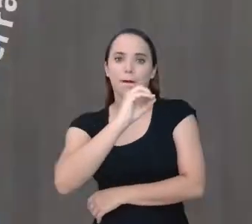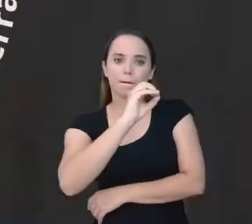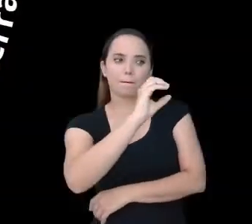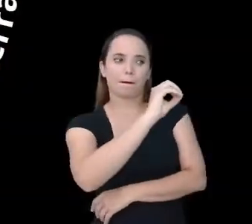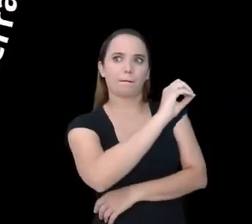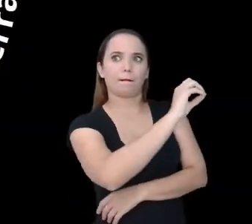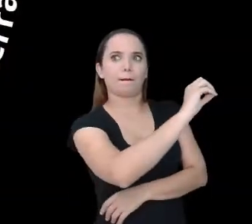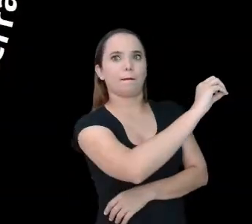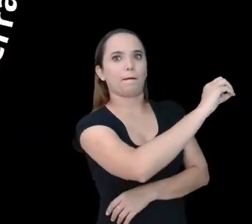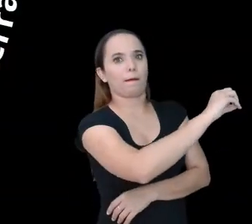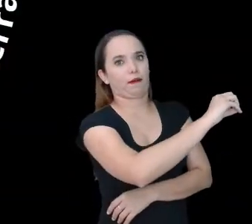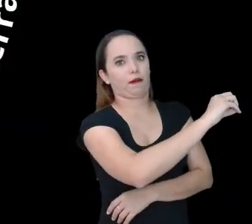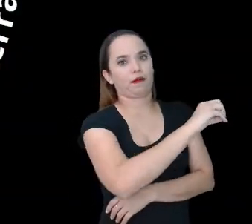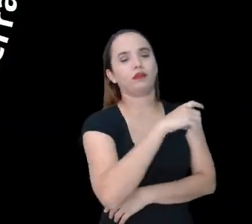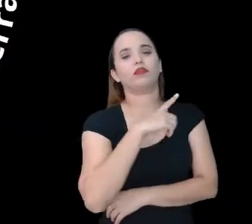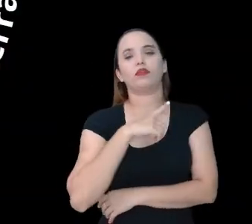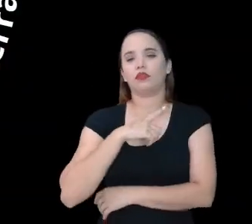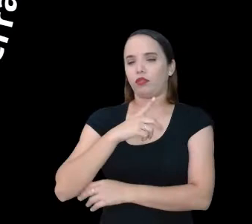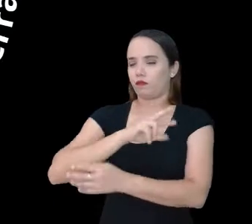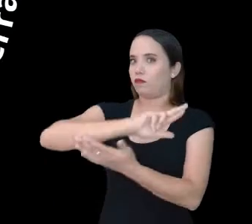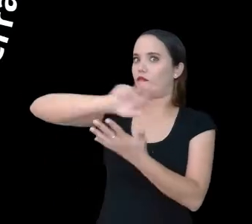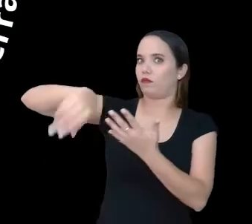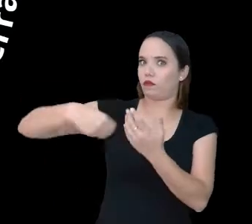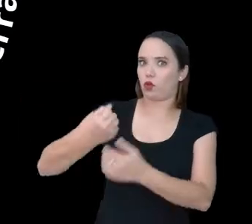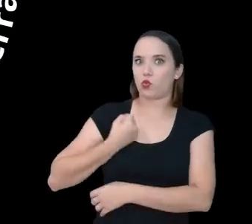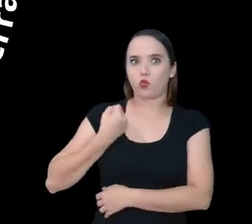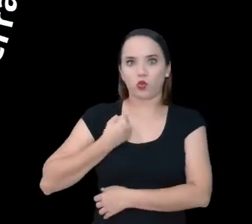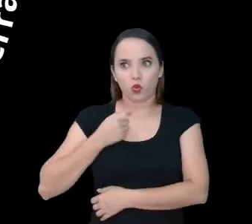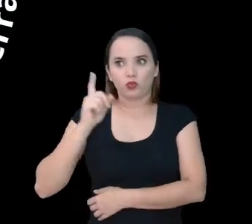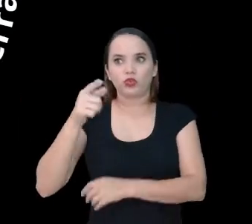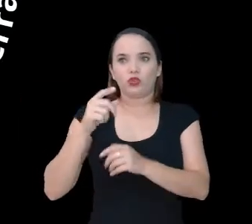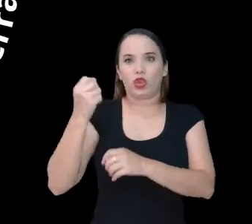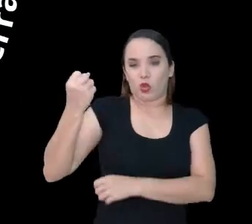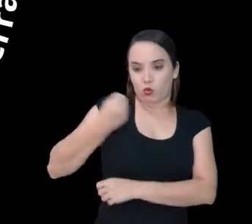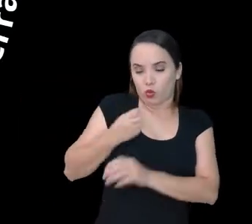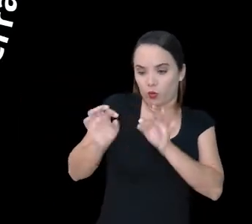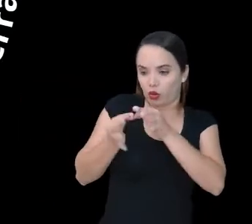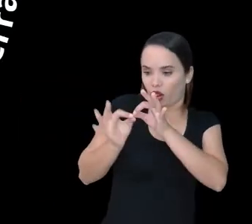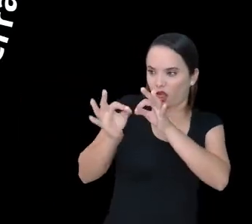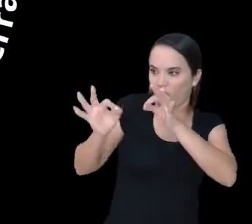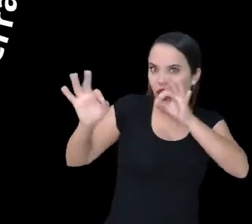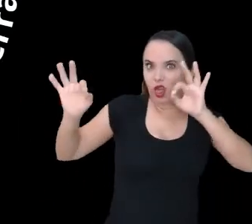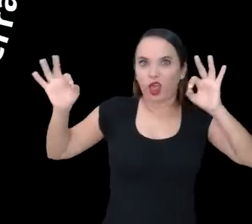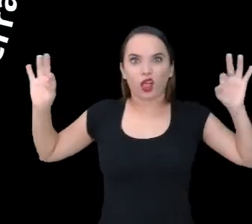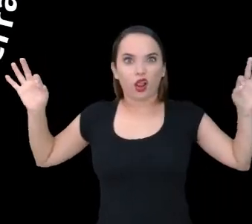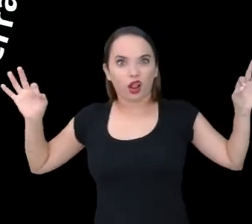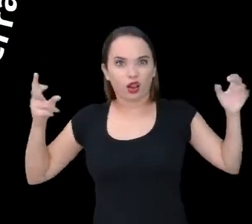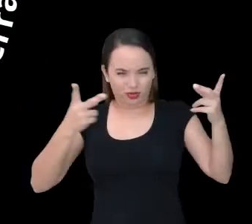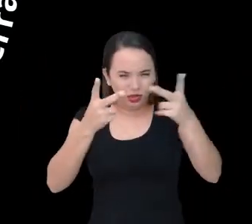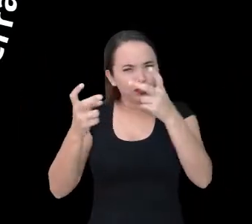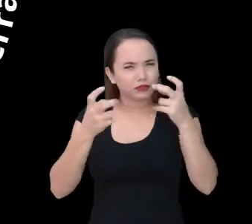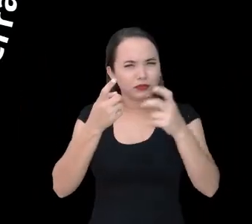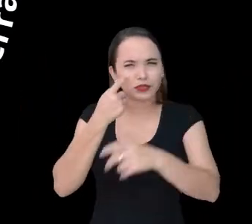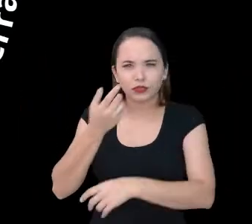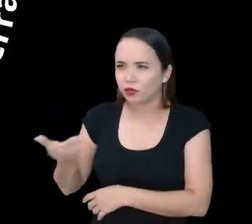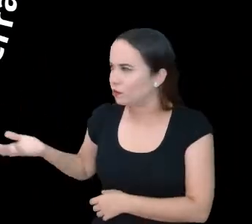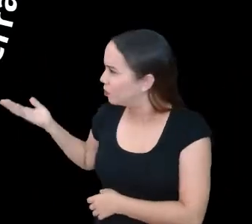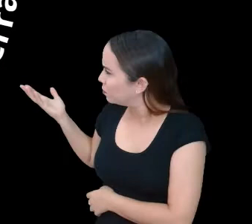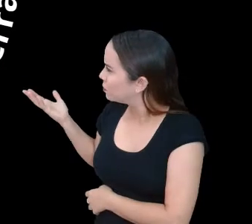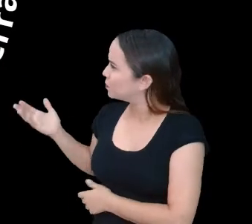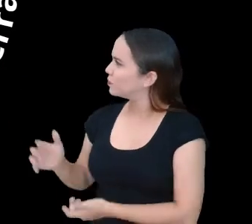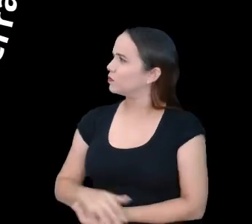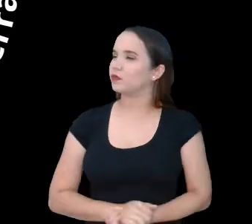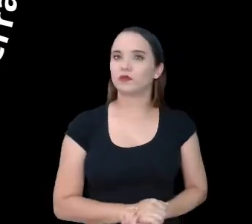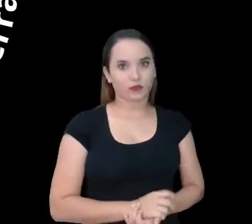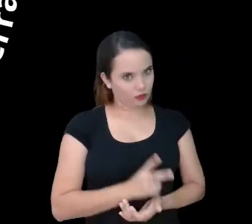que a gente diz aí que são números muito grandes, certo? Você pode notar aí que é um número gigante,